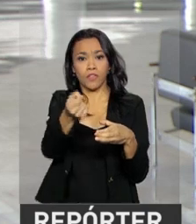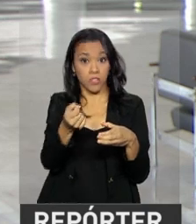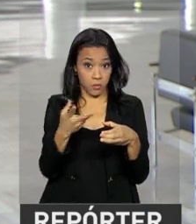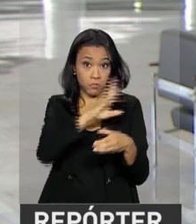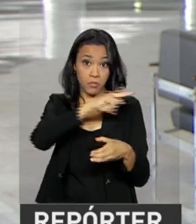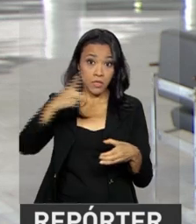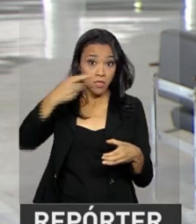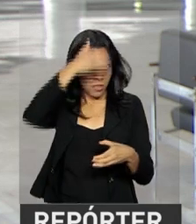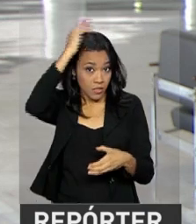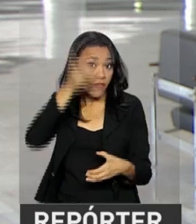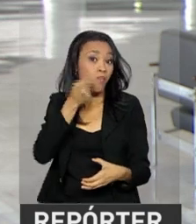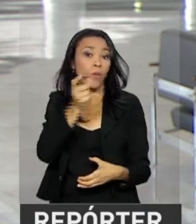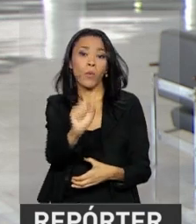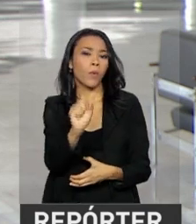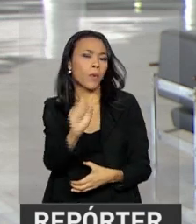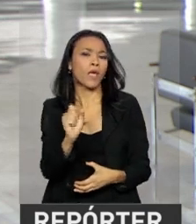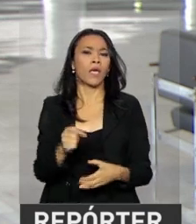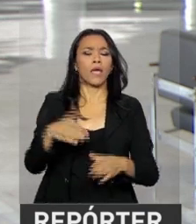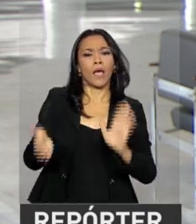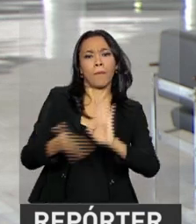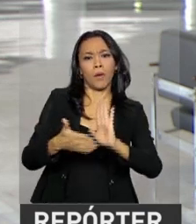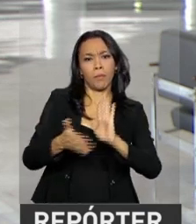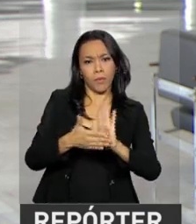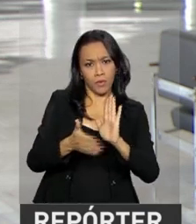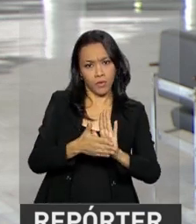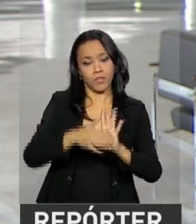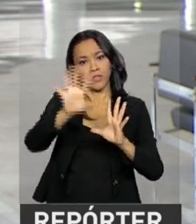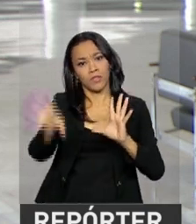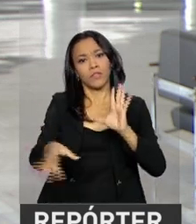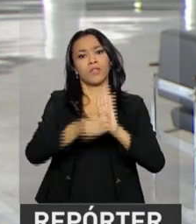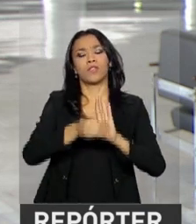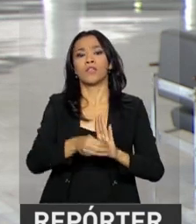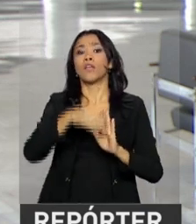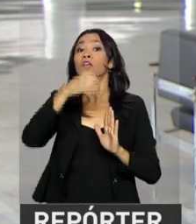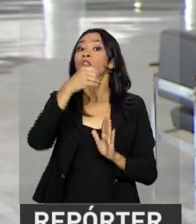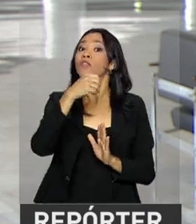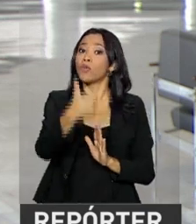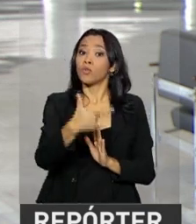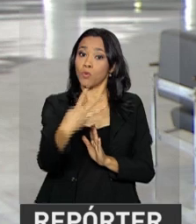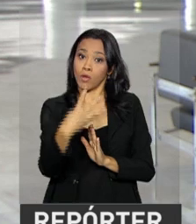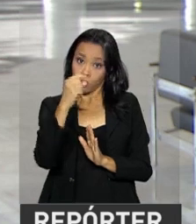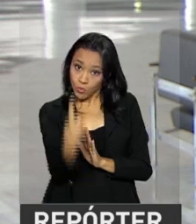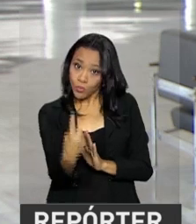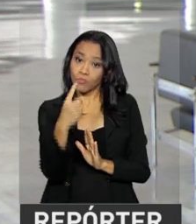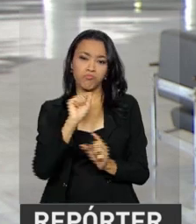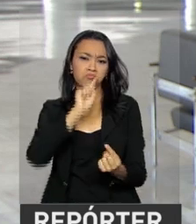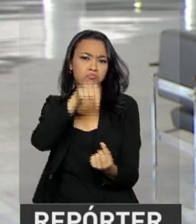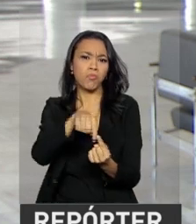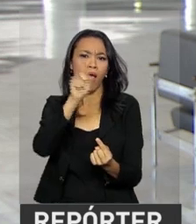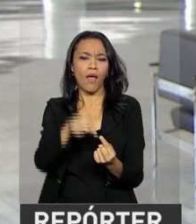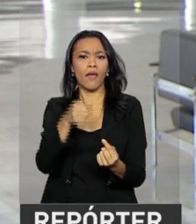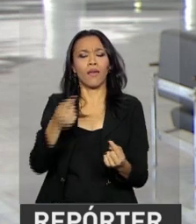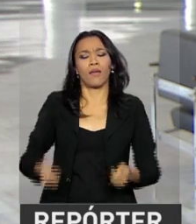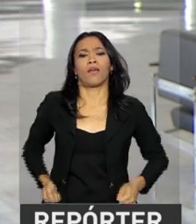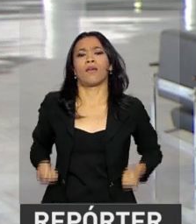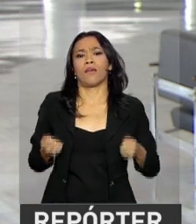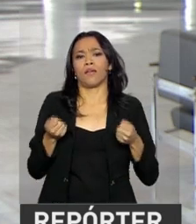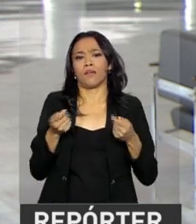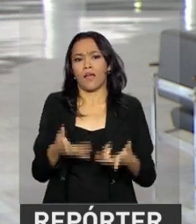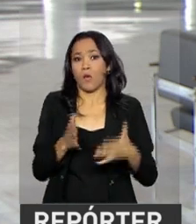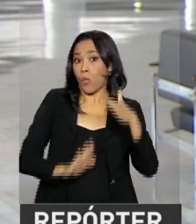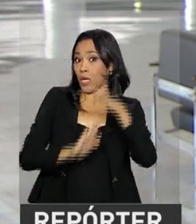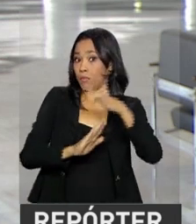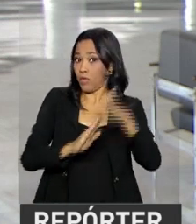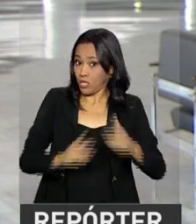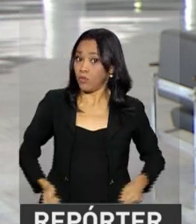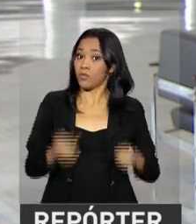que a proposta de emenda à Constituição 241, que é aquela proposta que coloca um teto para o aumento dos gastos de acordo com a inflação do ano